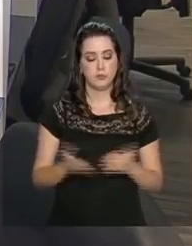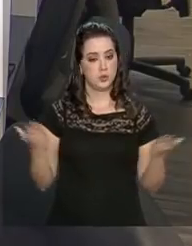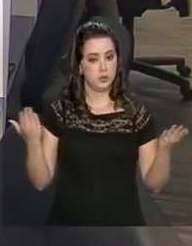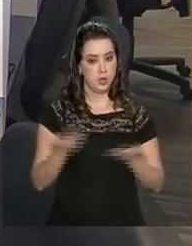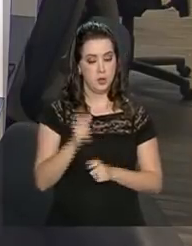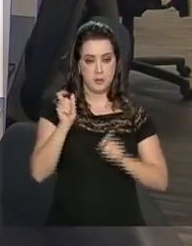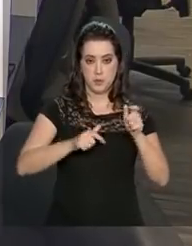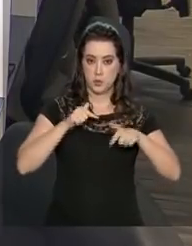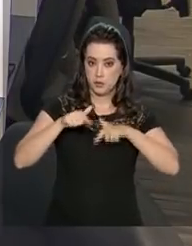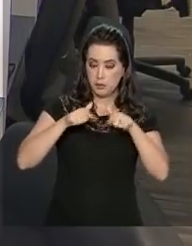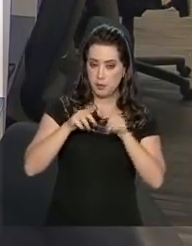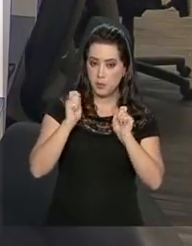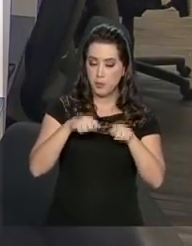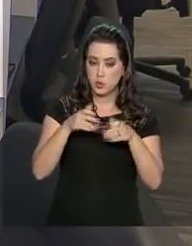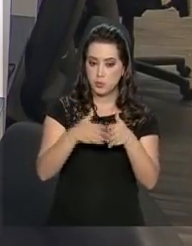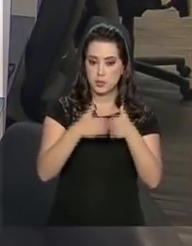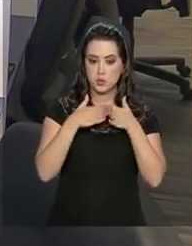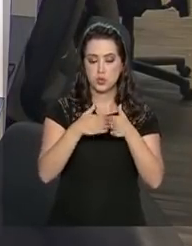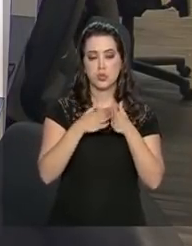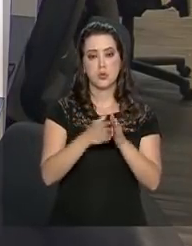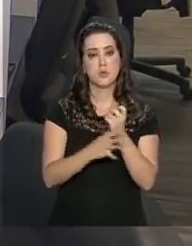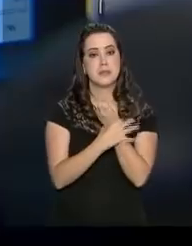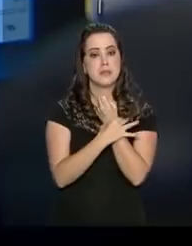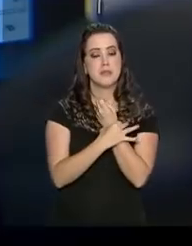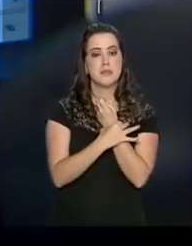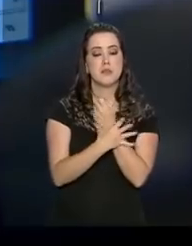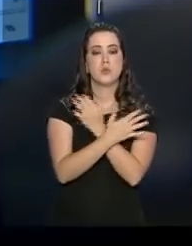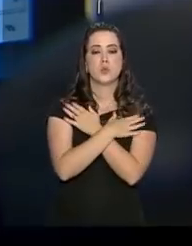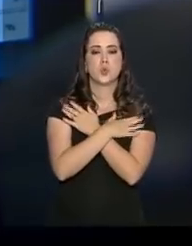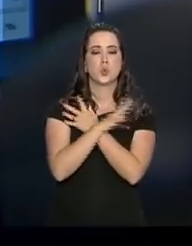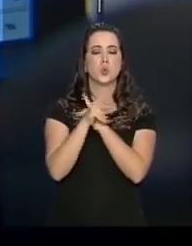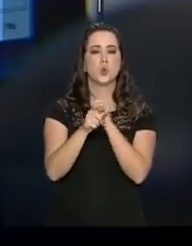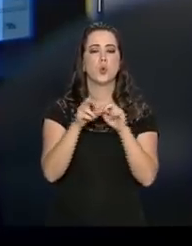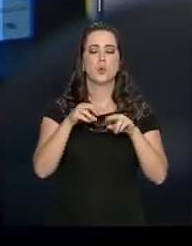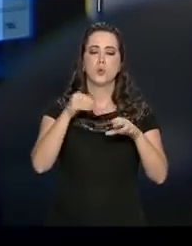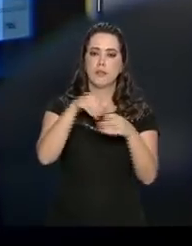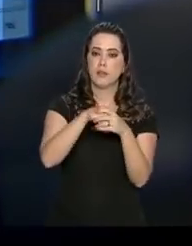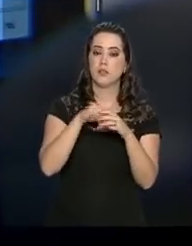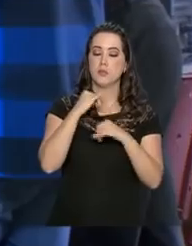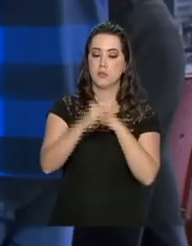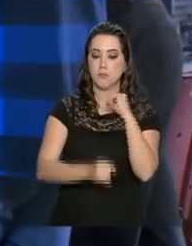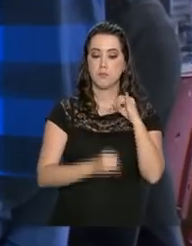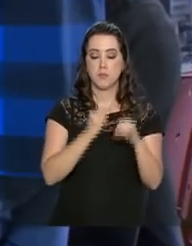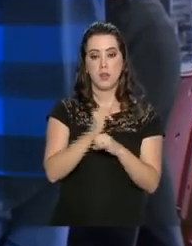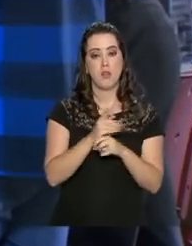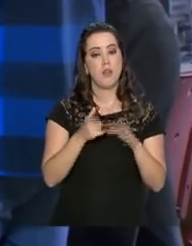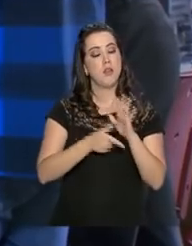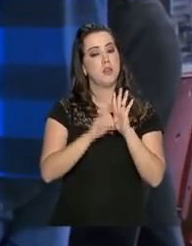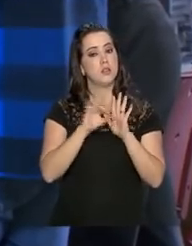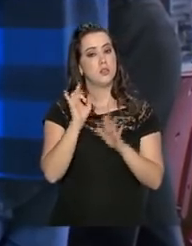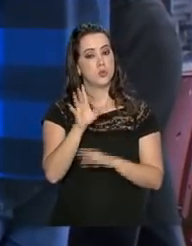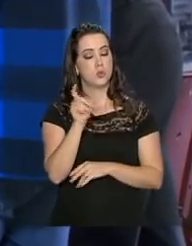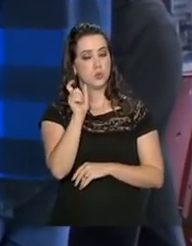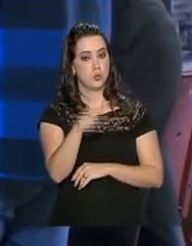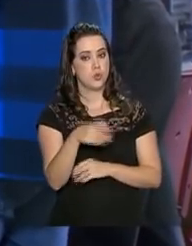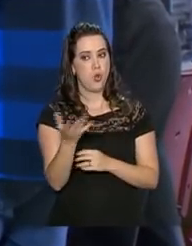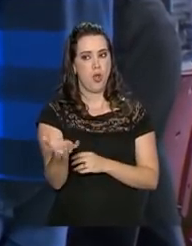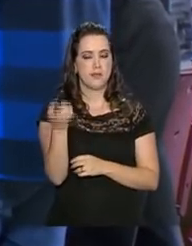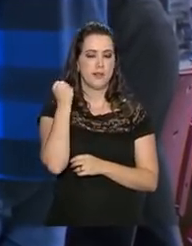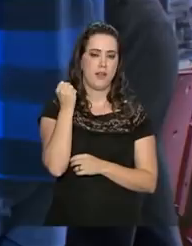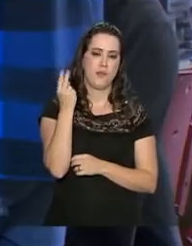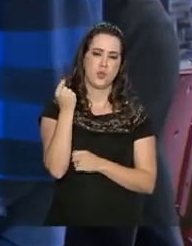agora o trabalhador vai poder solicitar o seguro desemprego totalmente pela internet antes para receber o